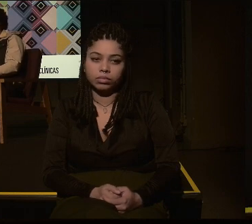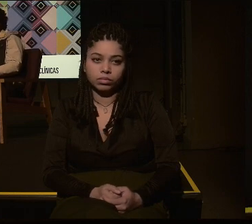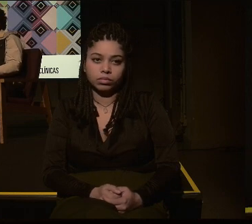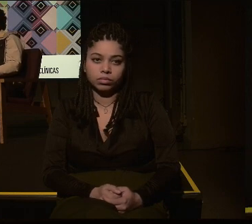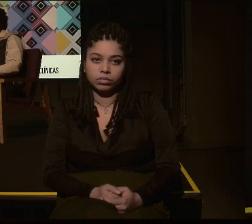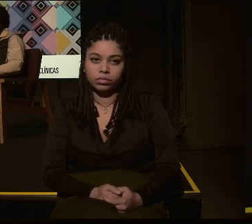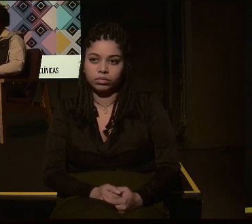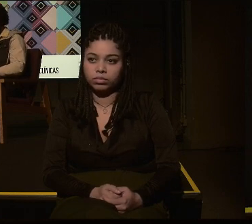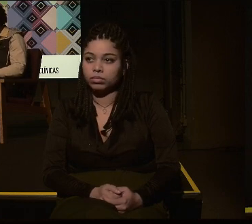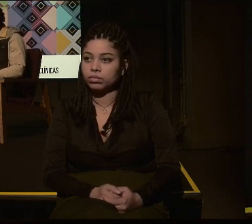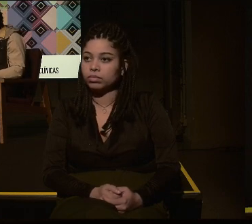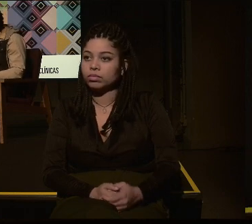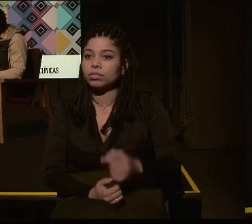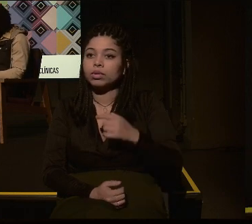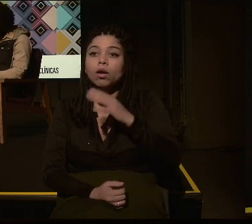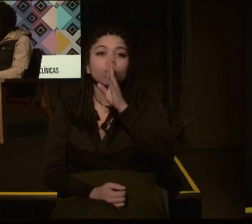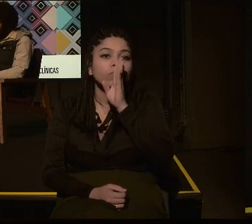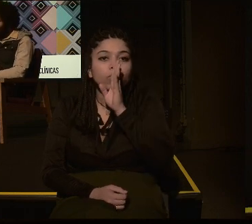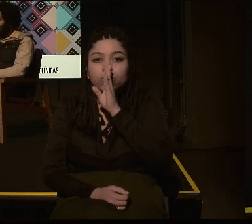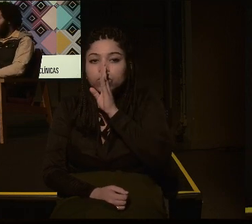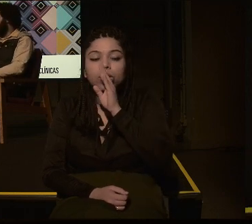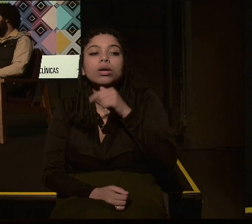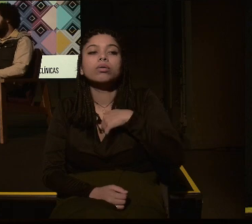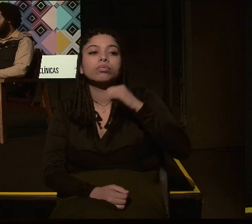Eu vou aproveitar, então, o silêncio.